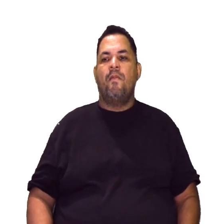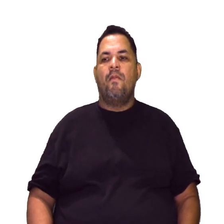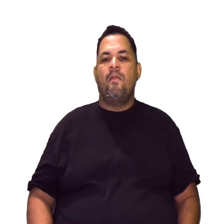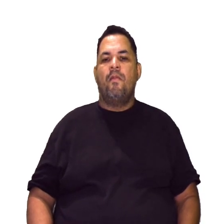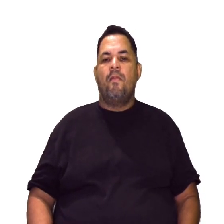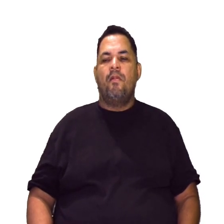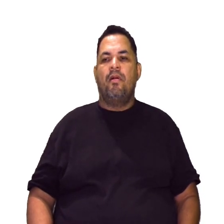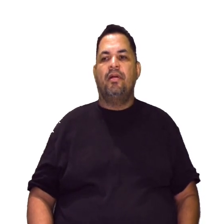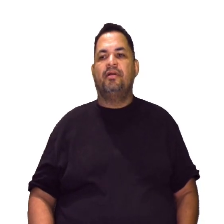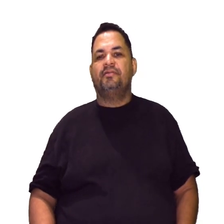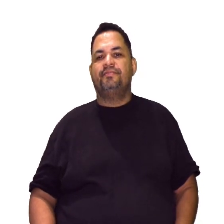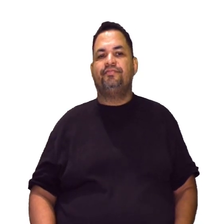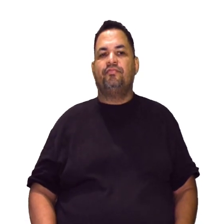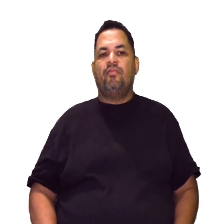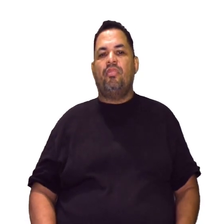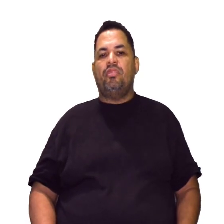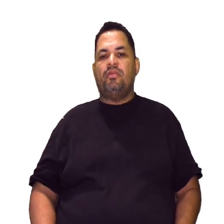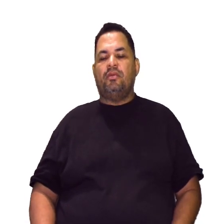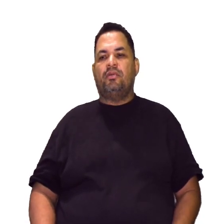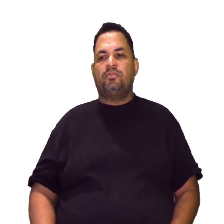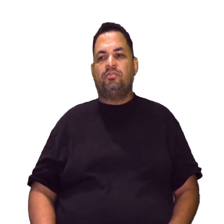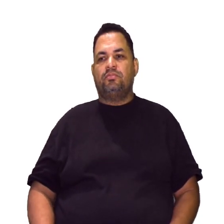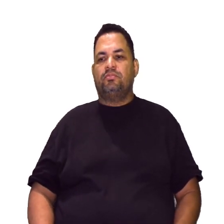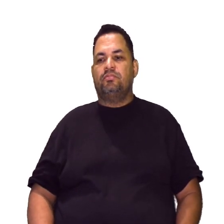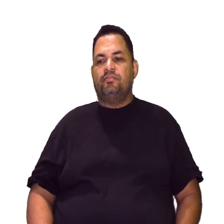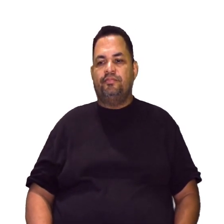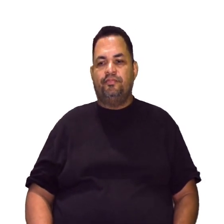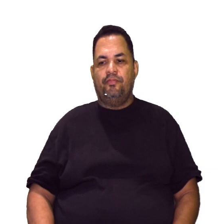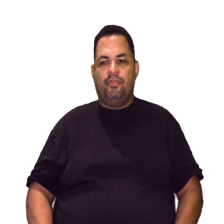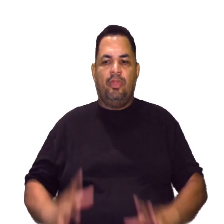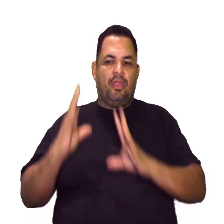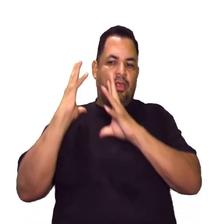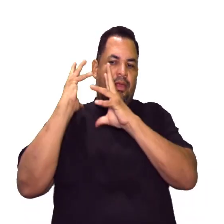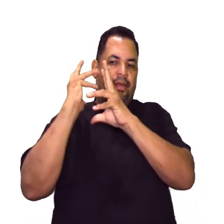joia? Através desta revisão,